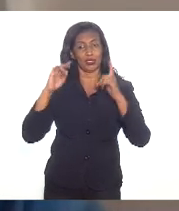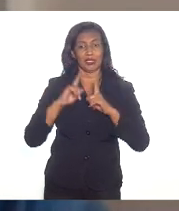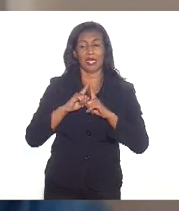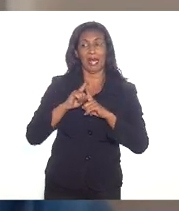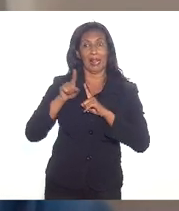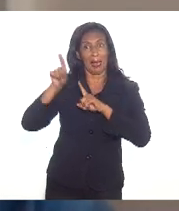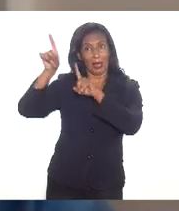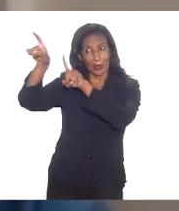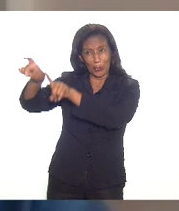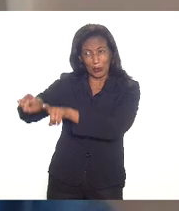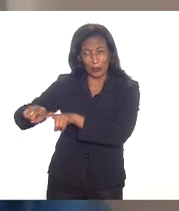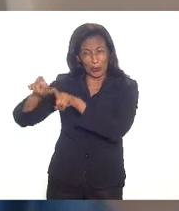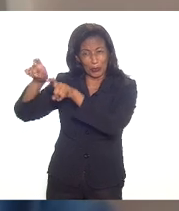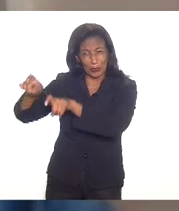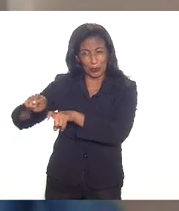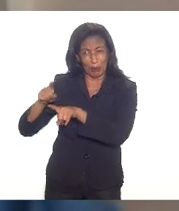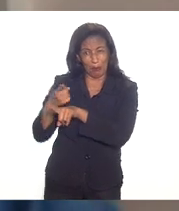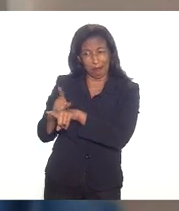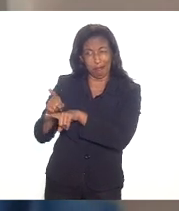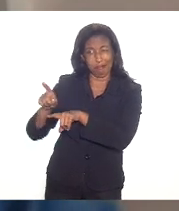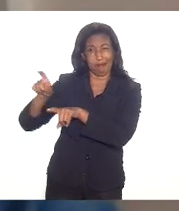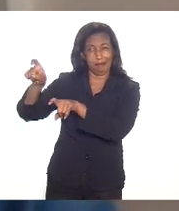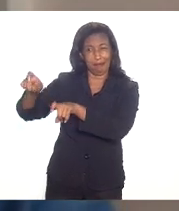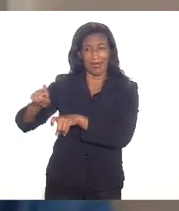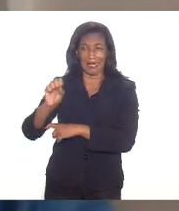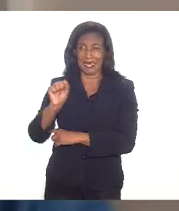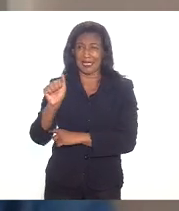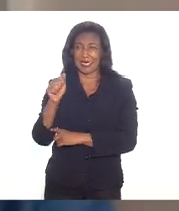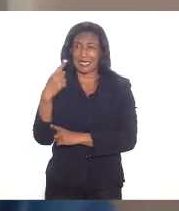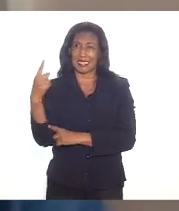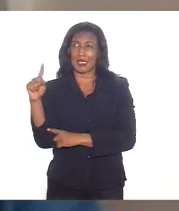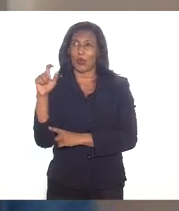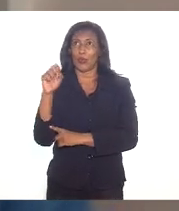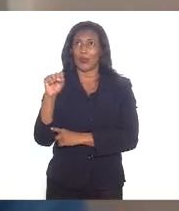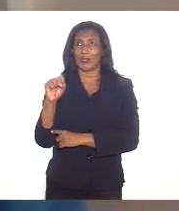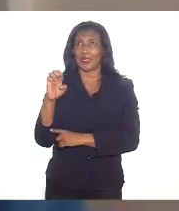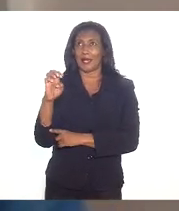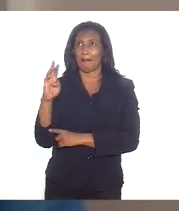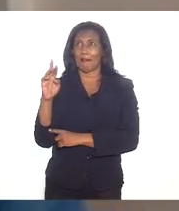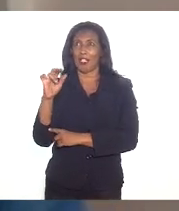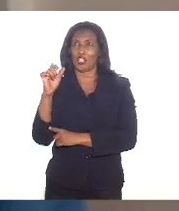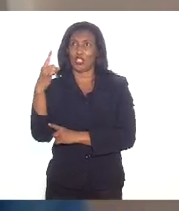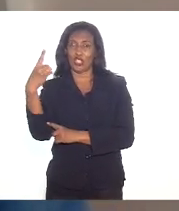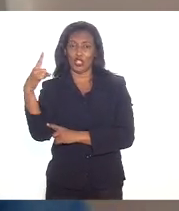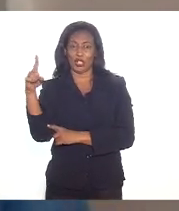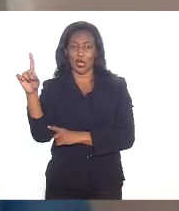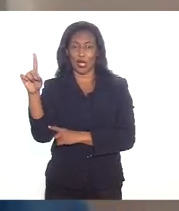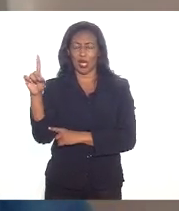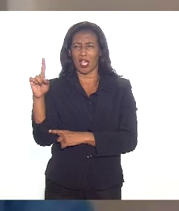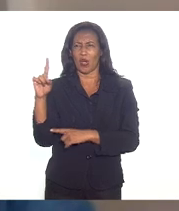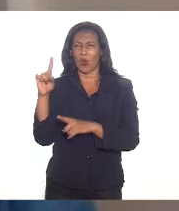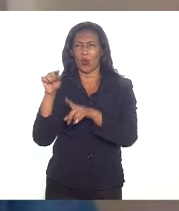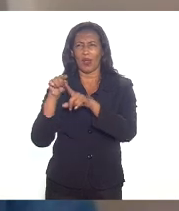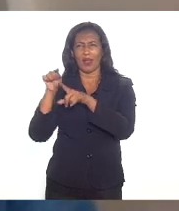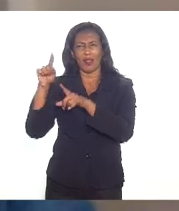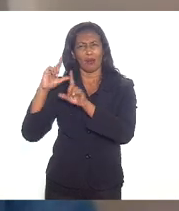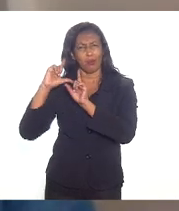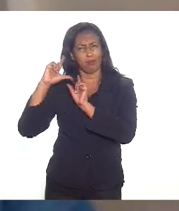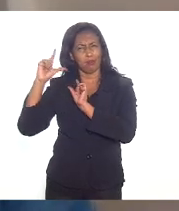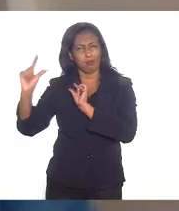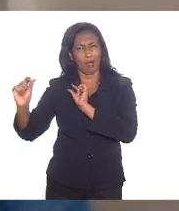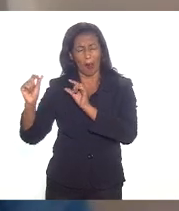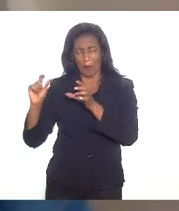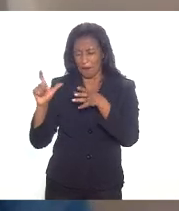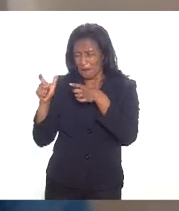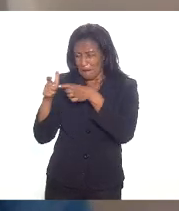para Varriçai, para São Sebastião, enfim, para aquelas regiões do Centro-Sul, ali, aqueles municípios pequenos,